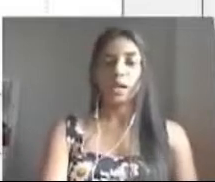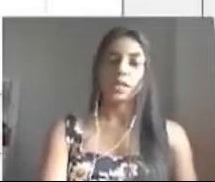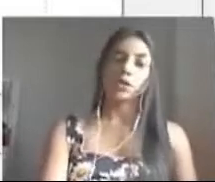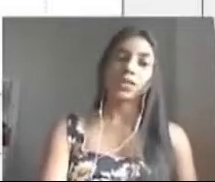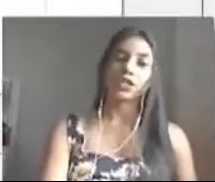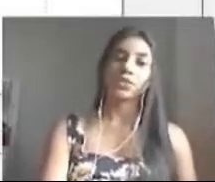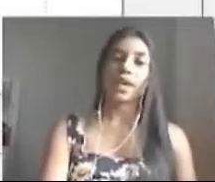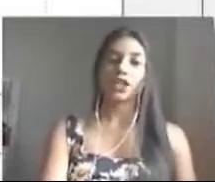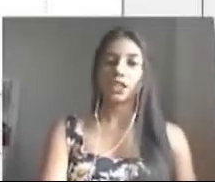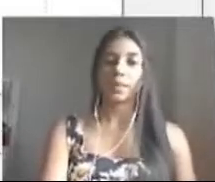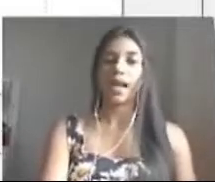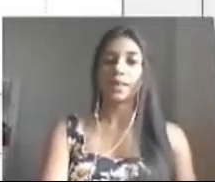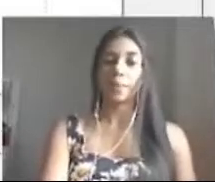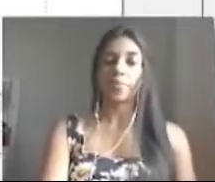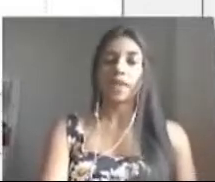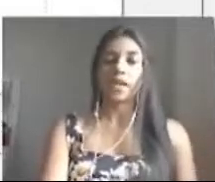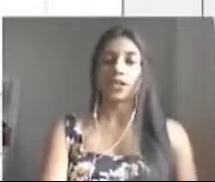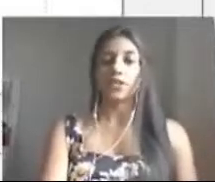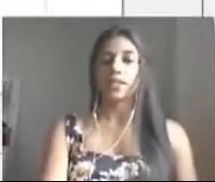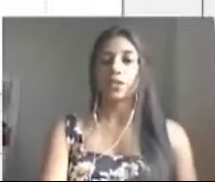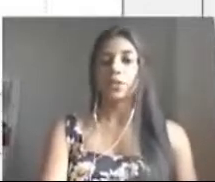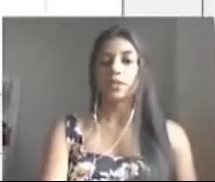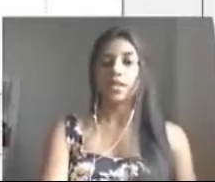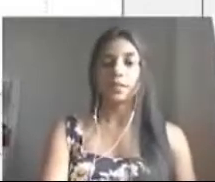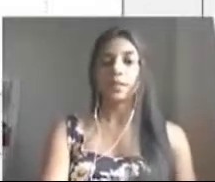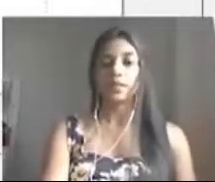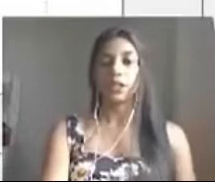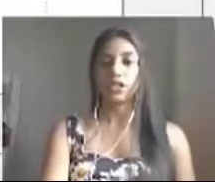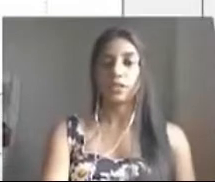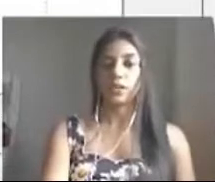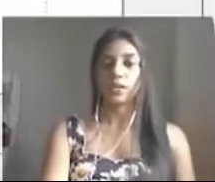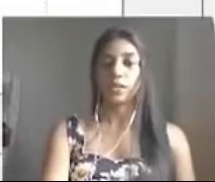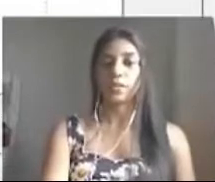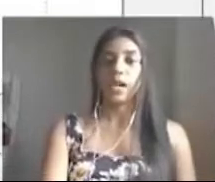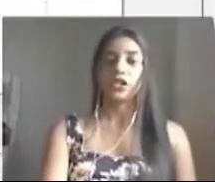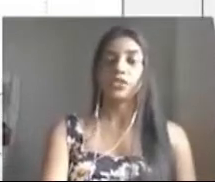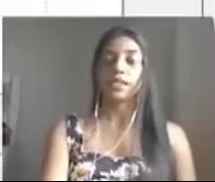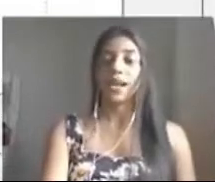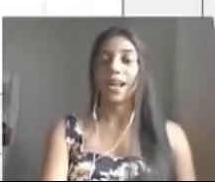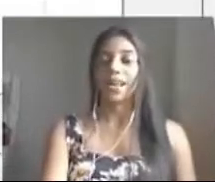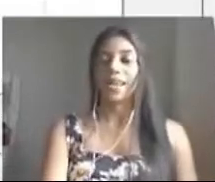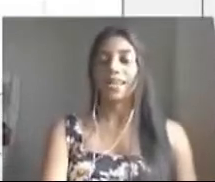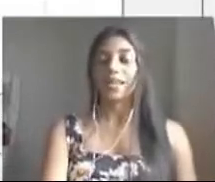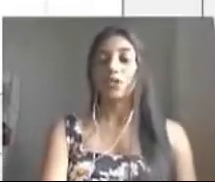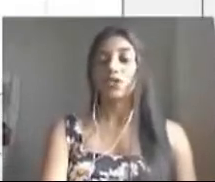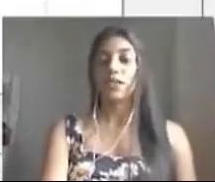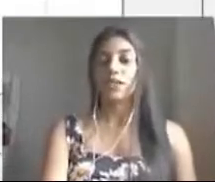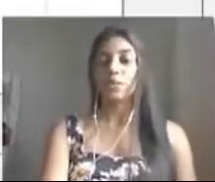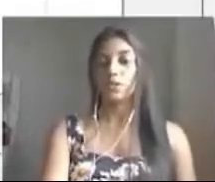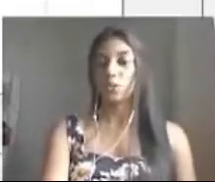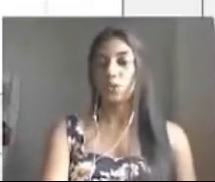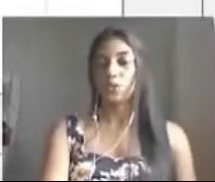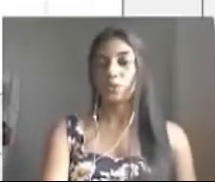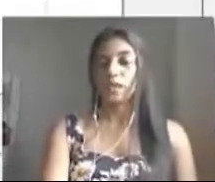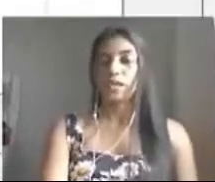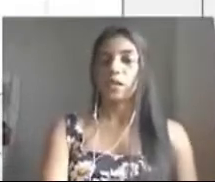polos. Mas a partir do momento que a gente fecha a malha, a gente faz aqui o ganho de malha fechada, né, para alimentação negativa, que no caso é esse, a gente vê que o K, ele modifica a